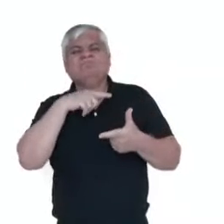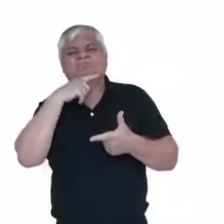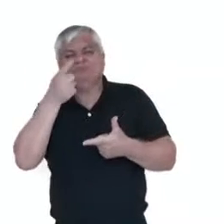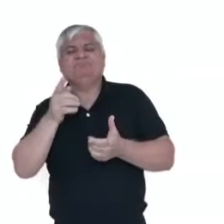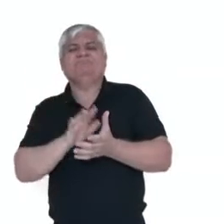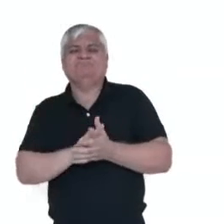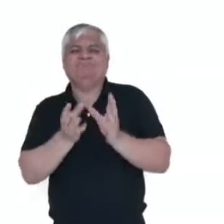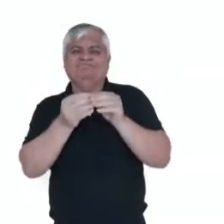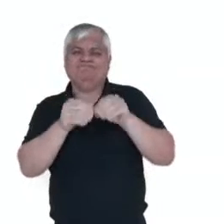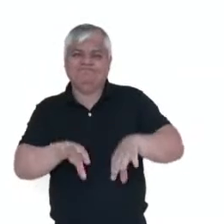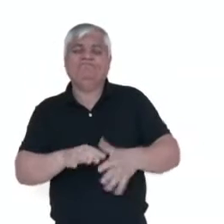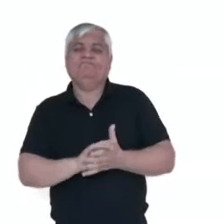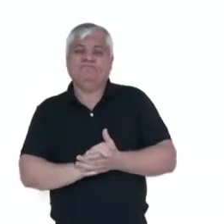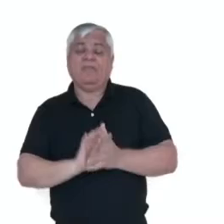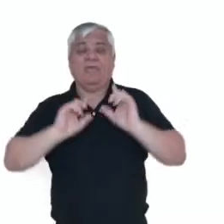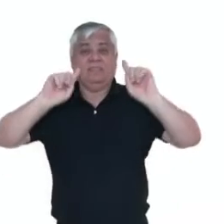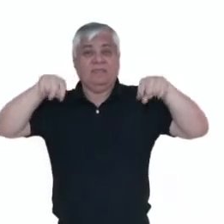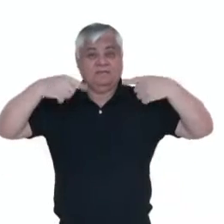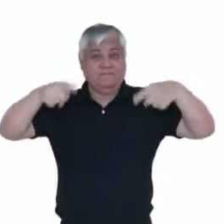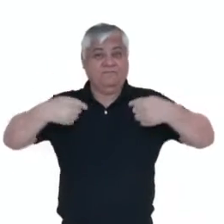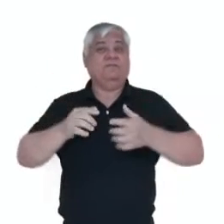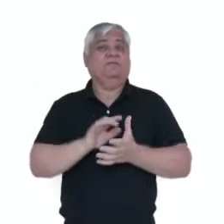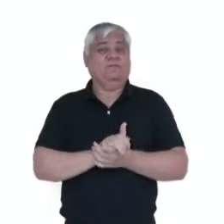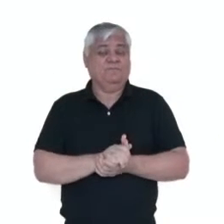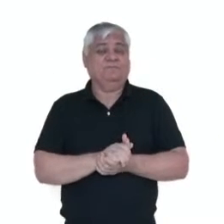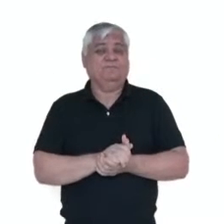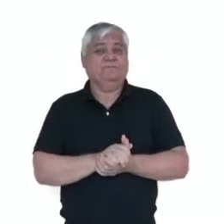e muitos outros desafios que enfrentamos.